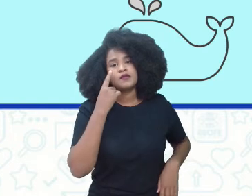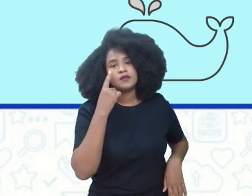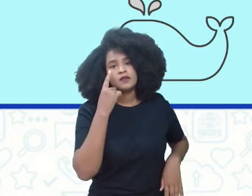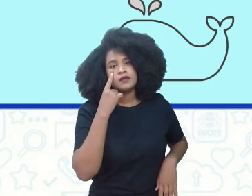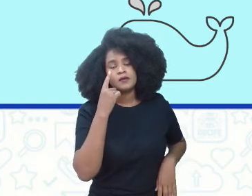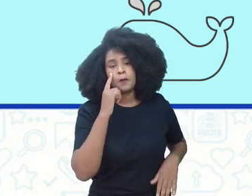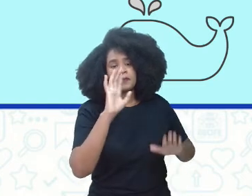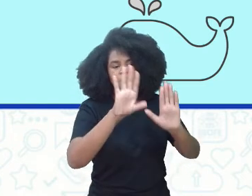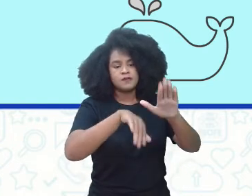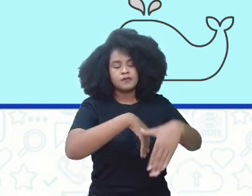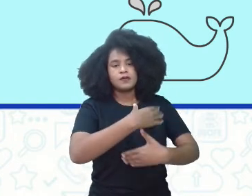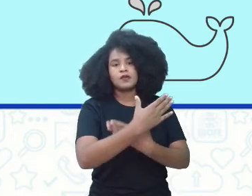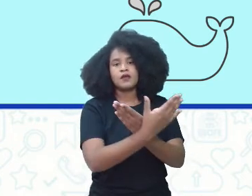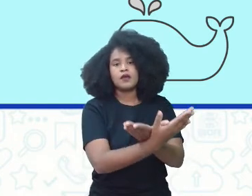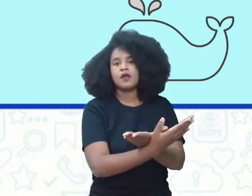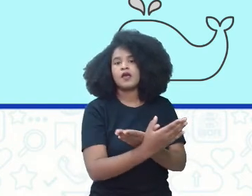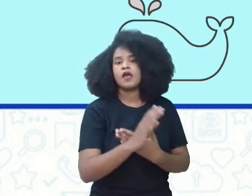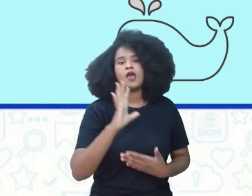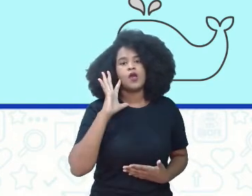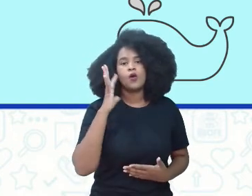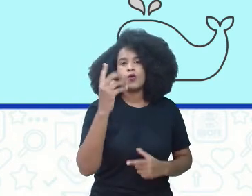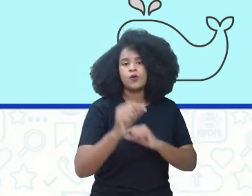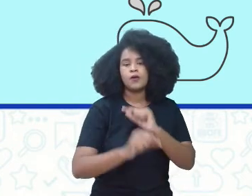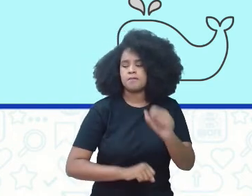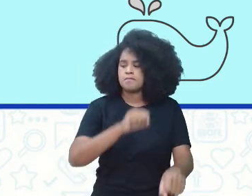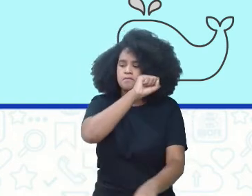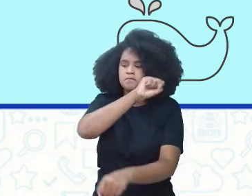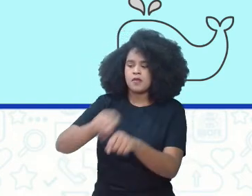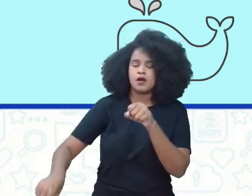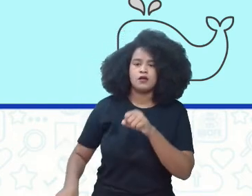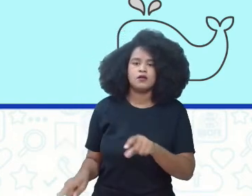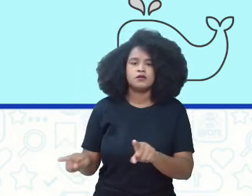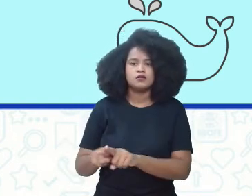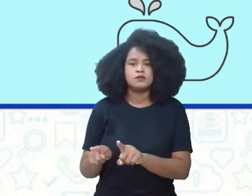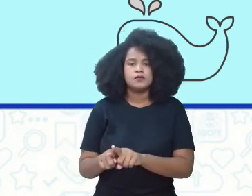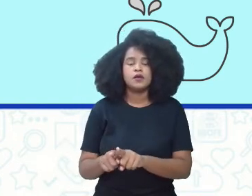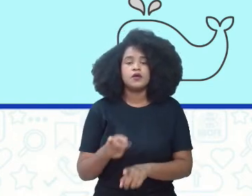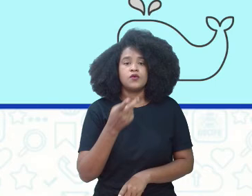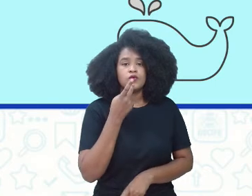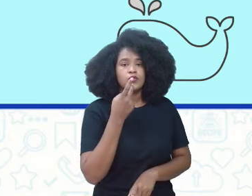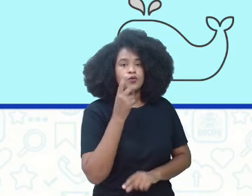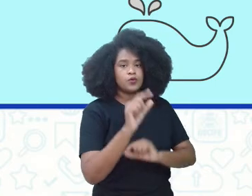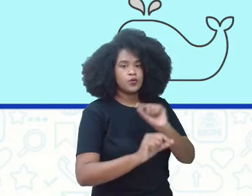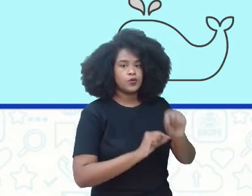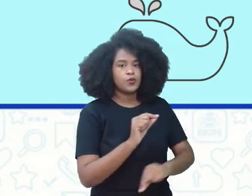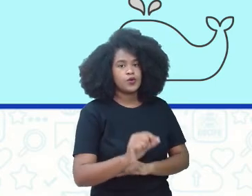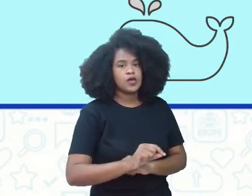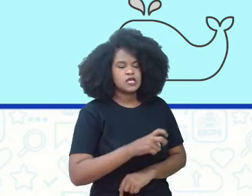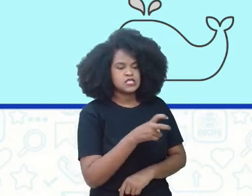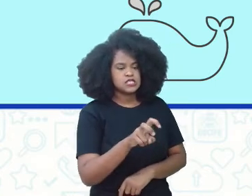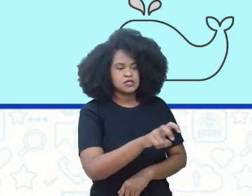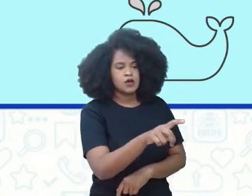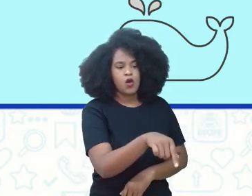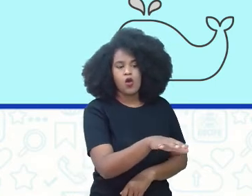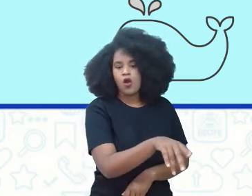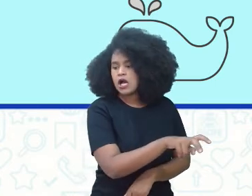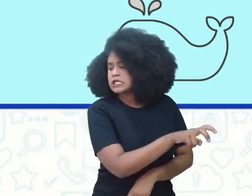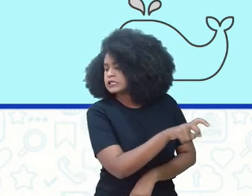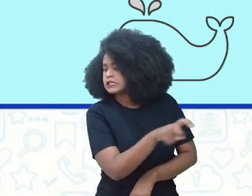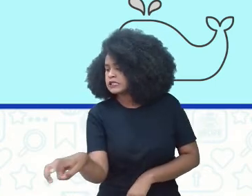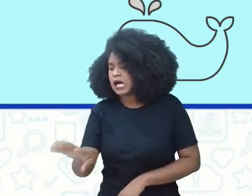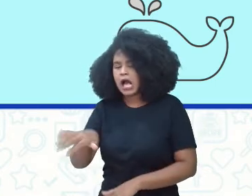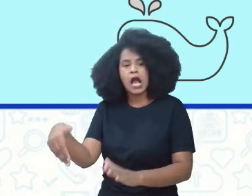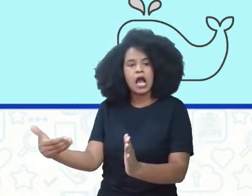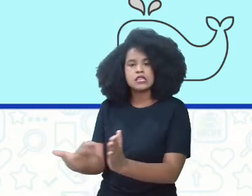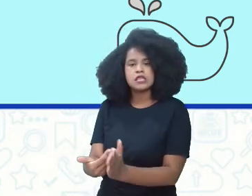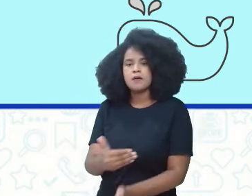baleia resolveu matá-lo e disse a jiboia, sua criada, para mordê-lo até